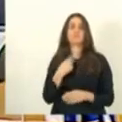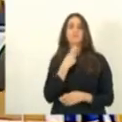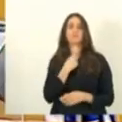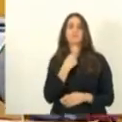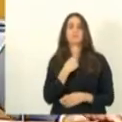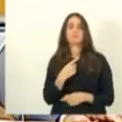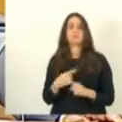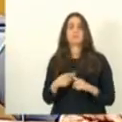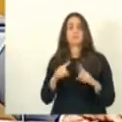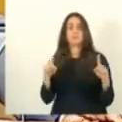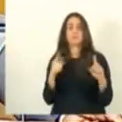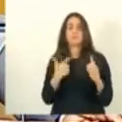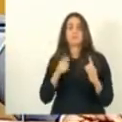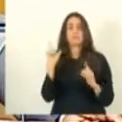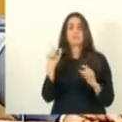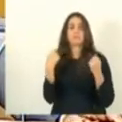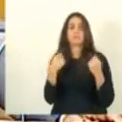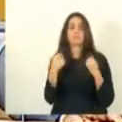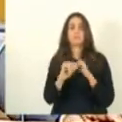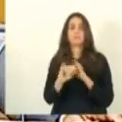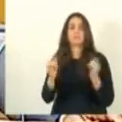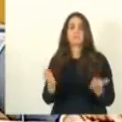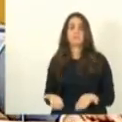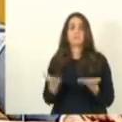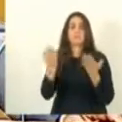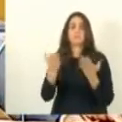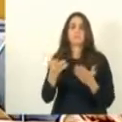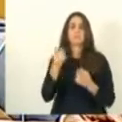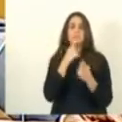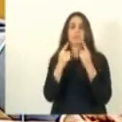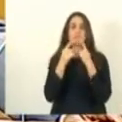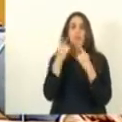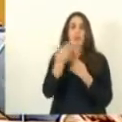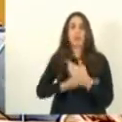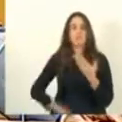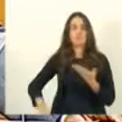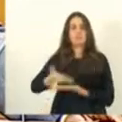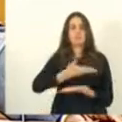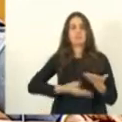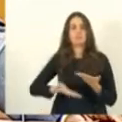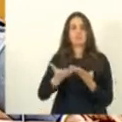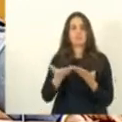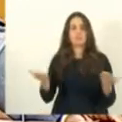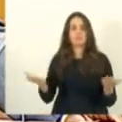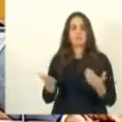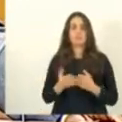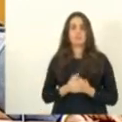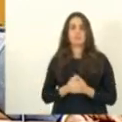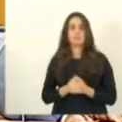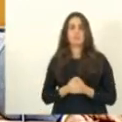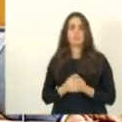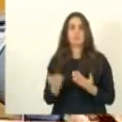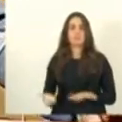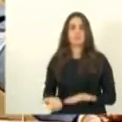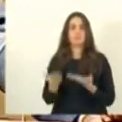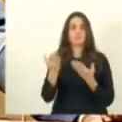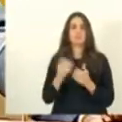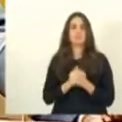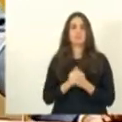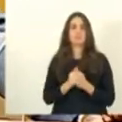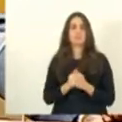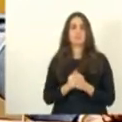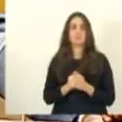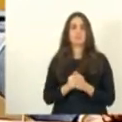jamais deixar de enaltecer a capacidade de diálogo de vocês, de enaltecer